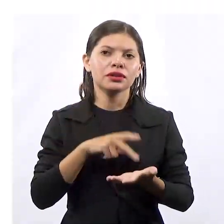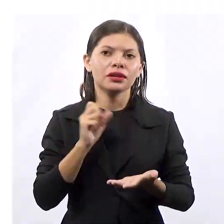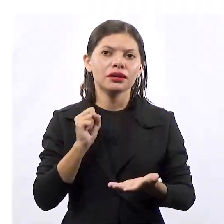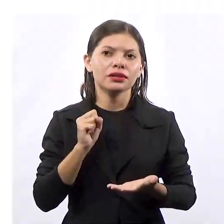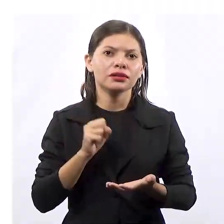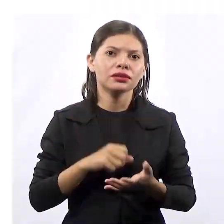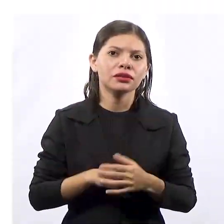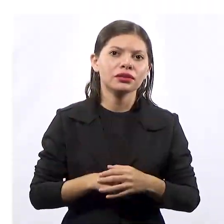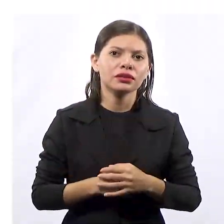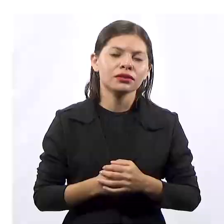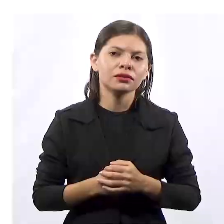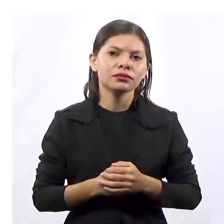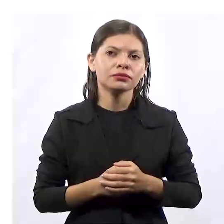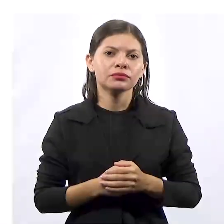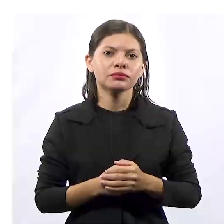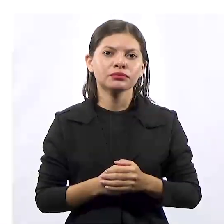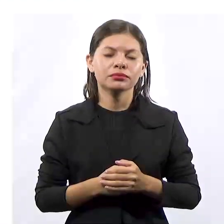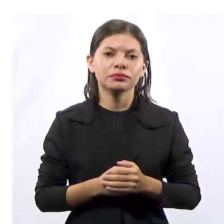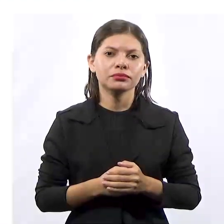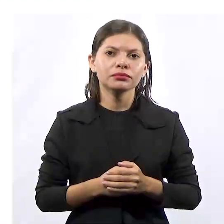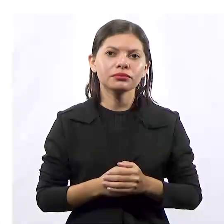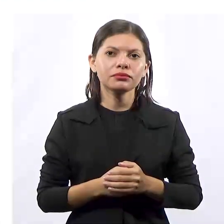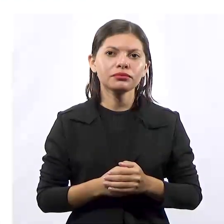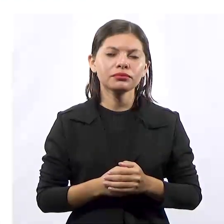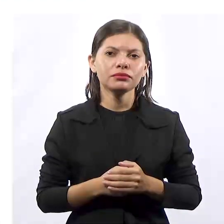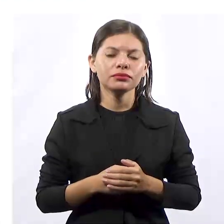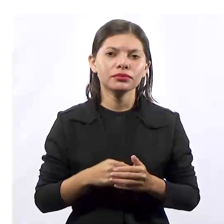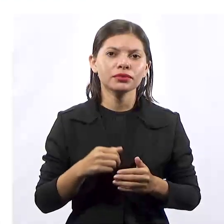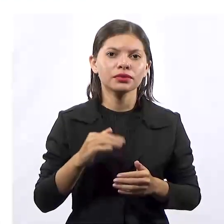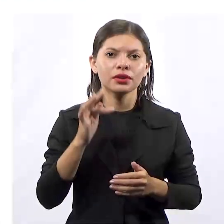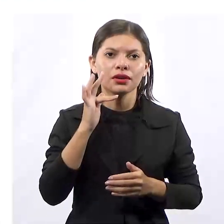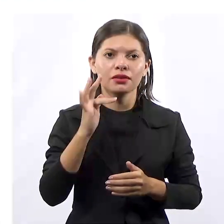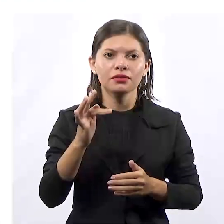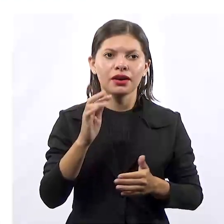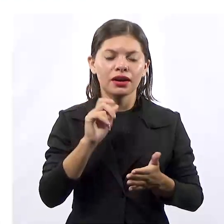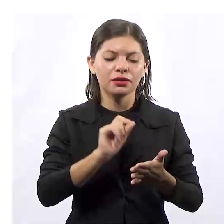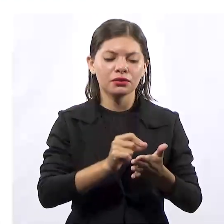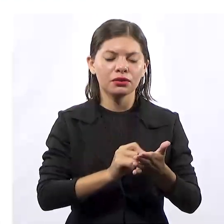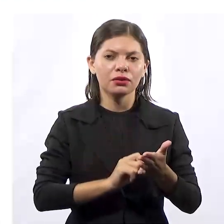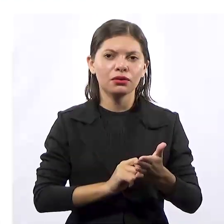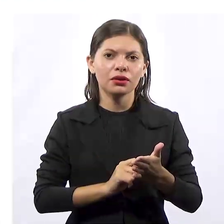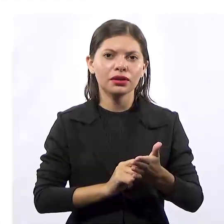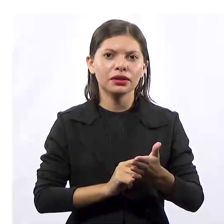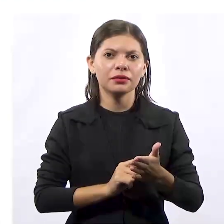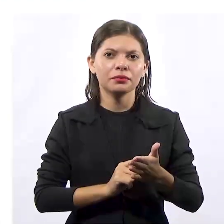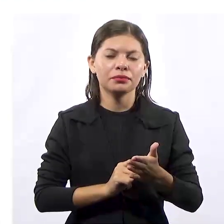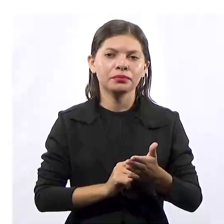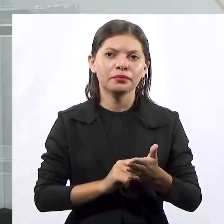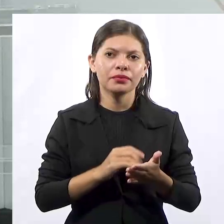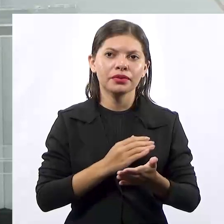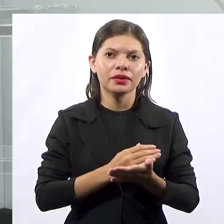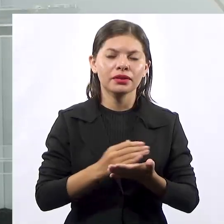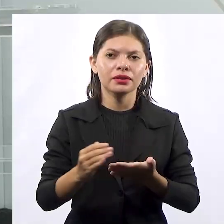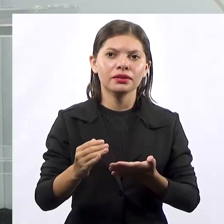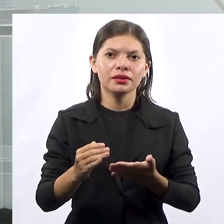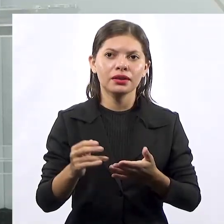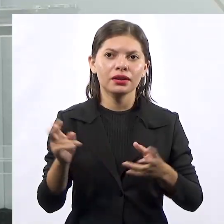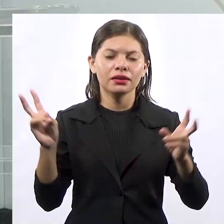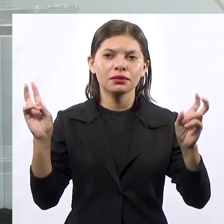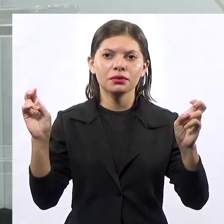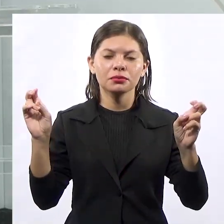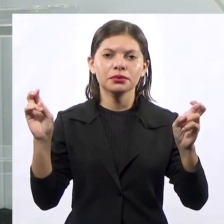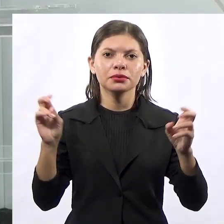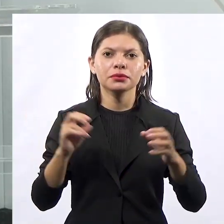sessões do desenvolvimento, informe o que pretendia ao levar aquele tema para o diálogo. Então, inicie a sessão, porque, como eu disse, vai ser dividido